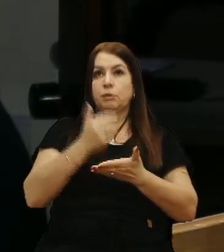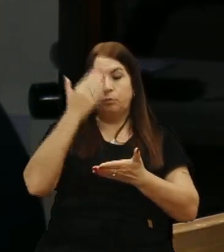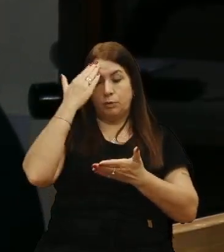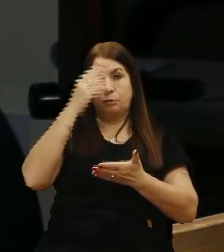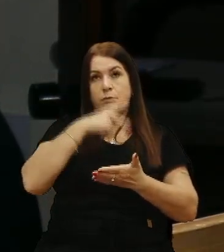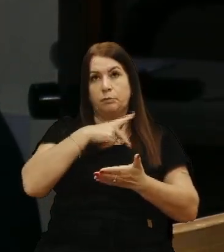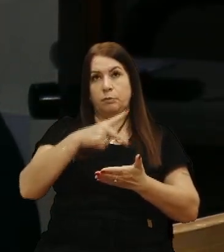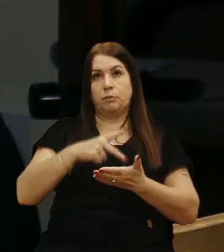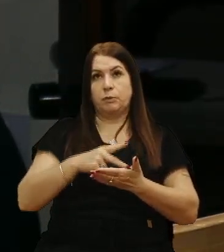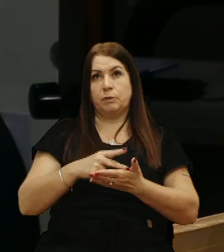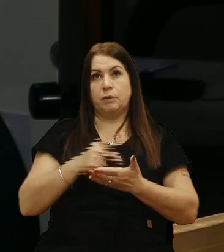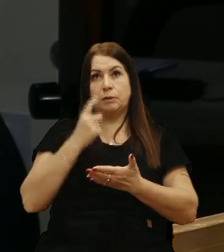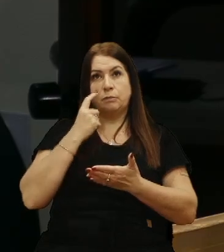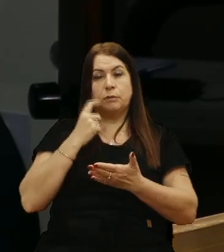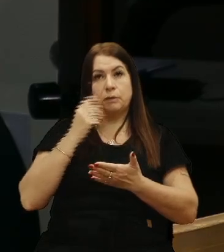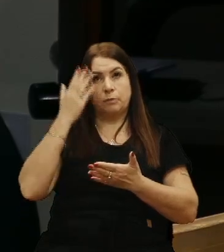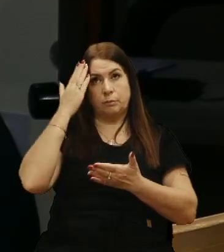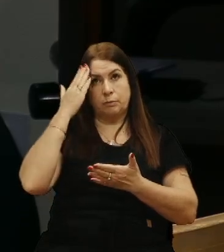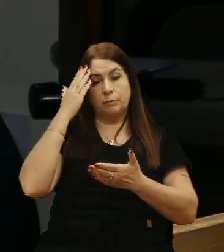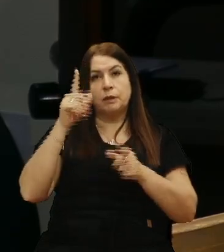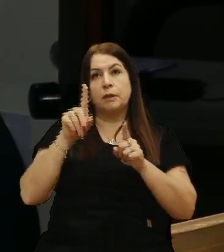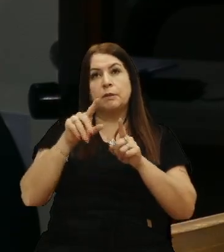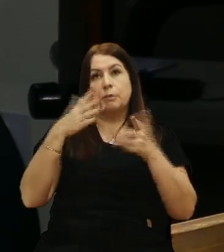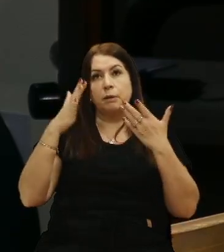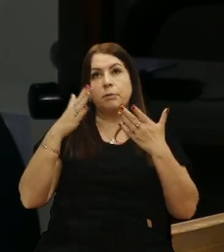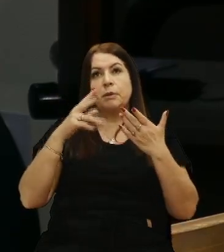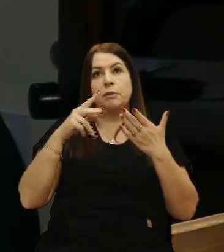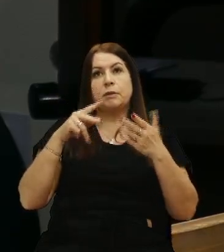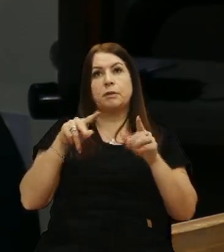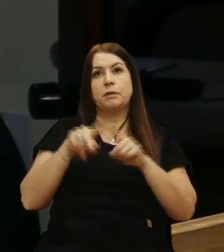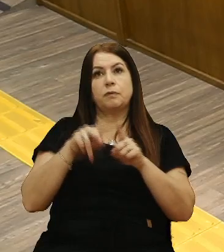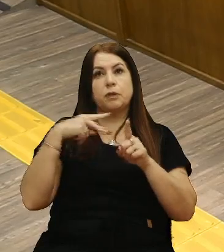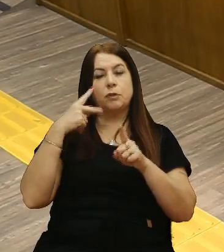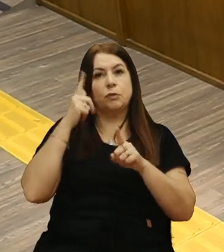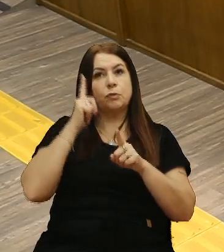presidente Wagner, e parabéns, presidente Lucas. Com certeza estaremos fazendo parte. Obrigado,